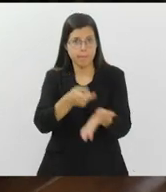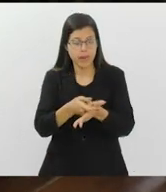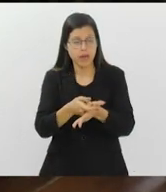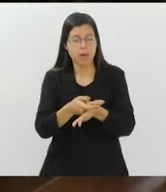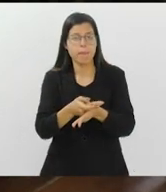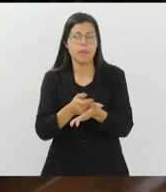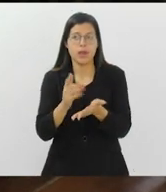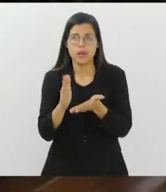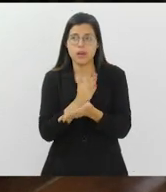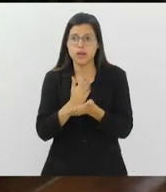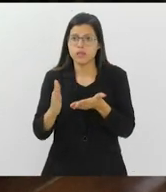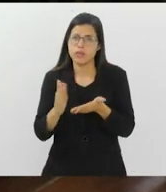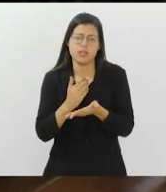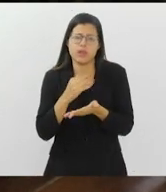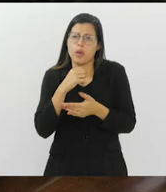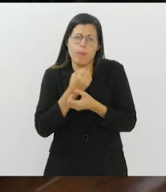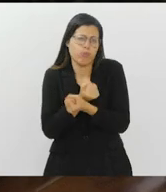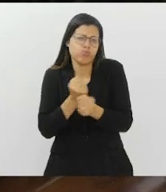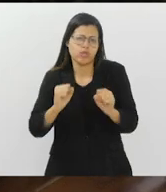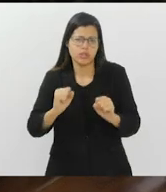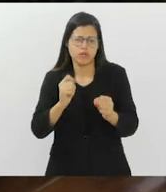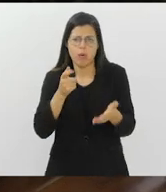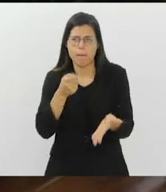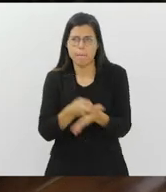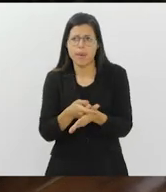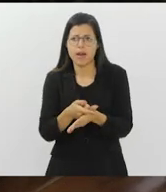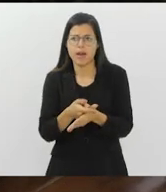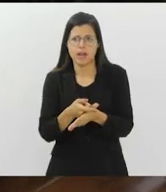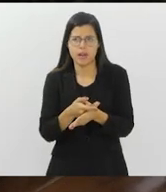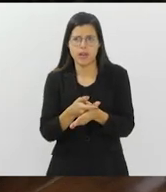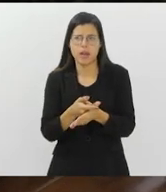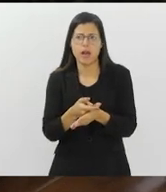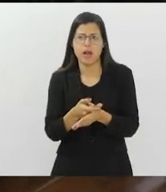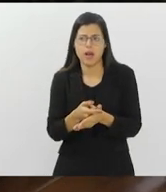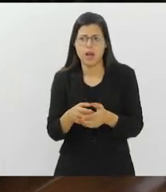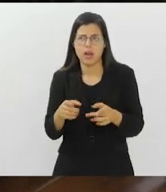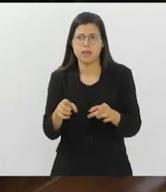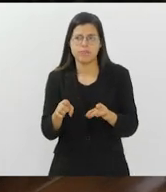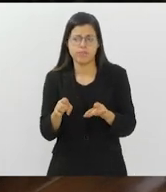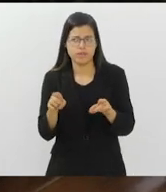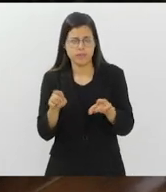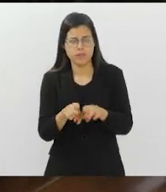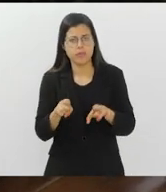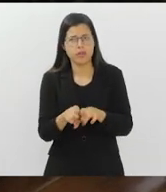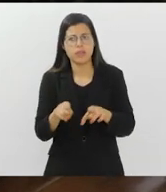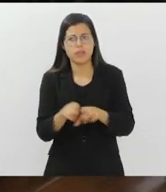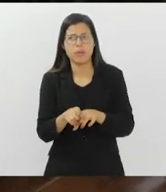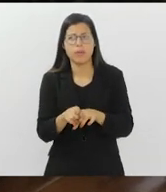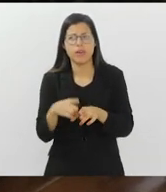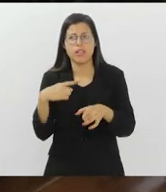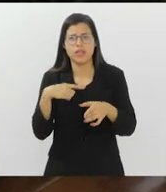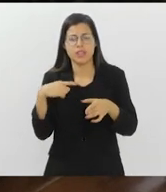se tornam insustentáveis, as negativas coberturas baseadas em critérios arbitrários e